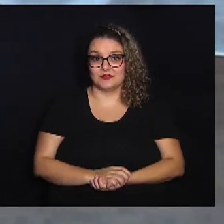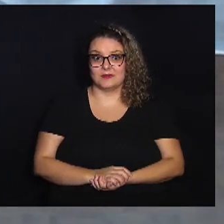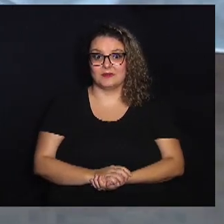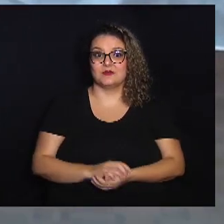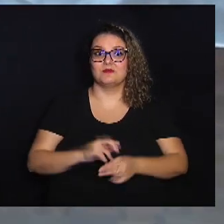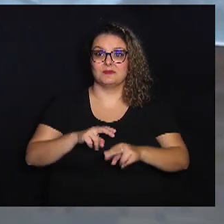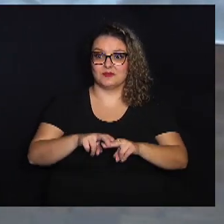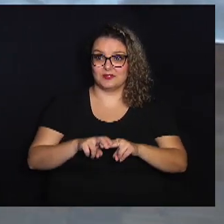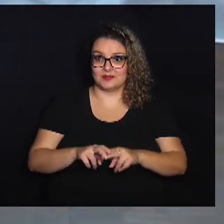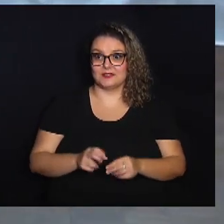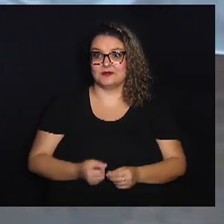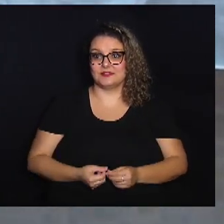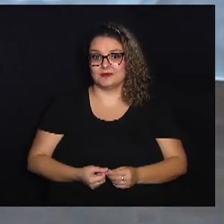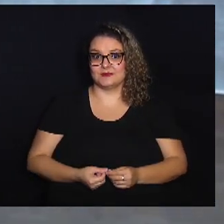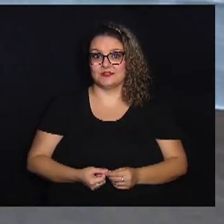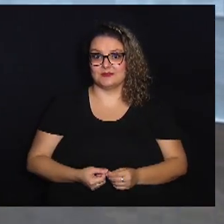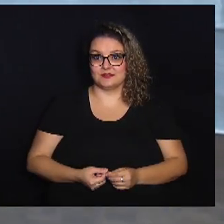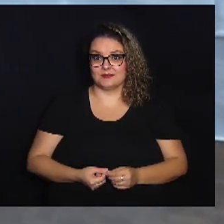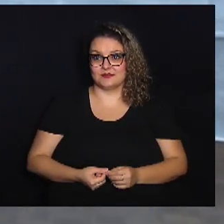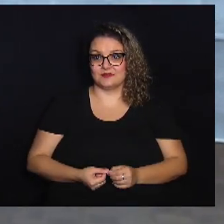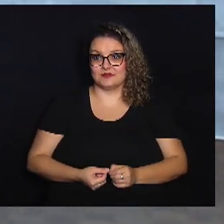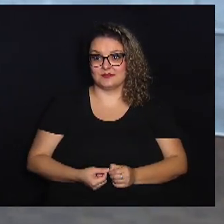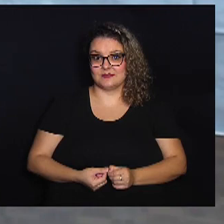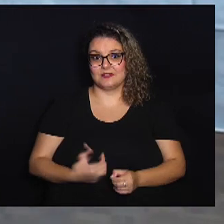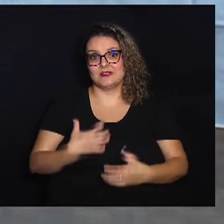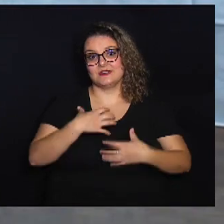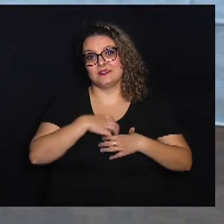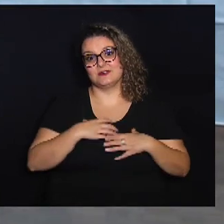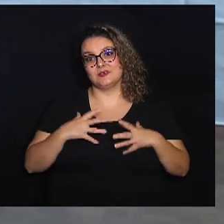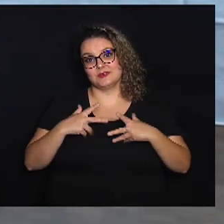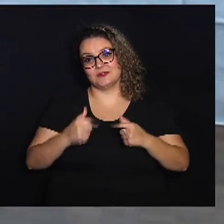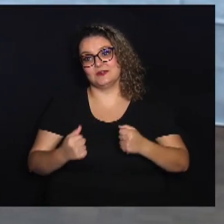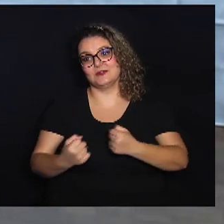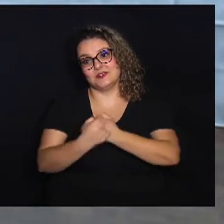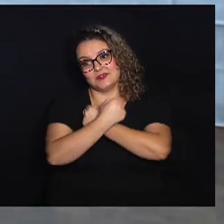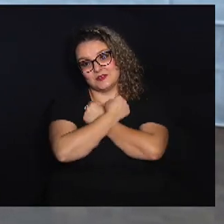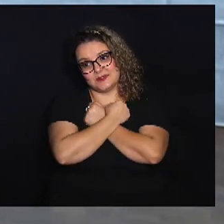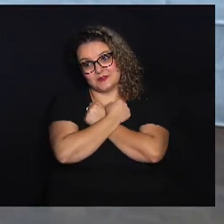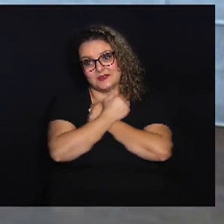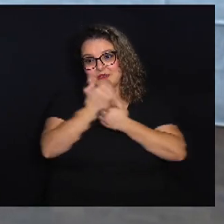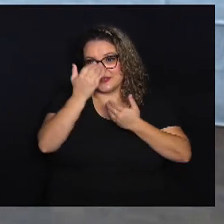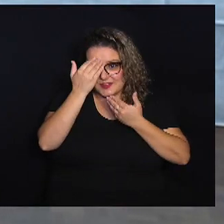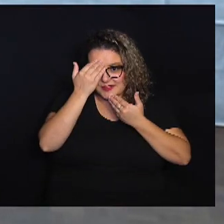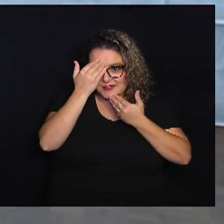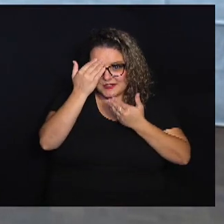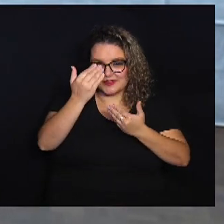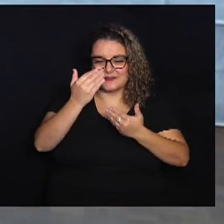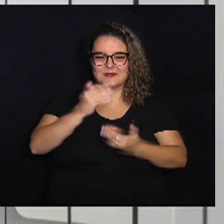Portanto, sintam-se todos abraçados e muito obrigados.